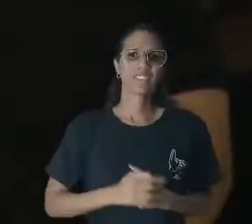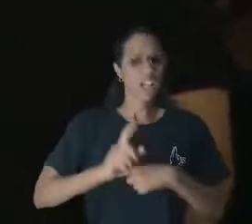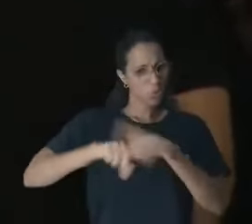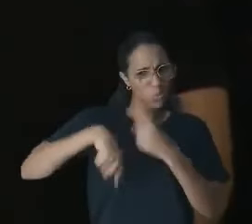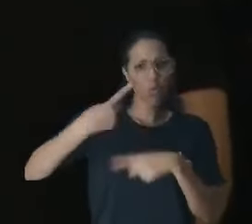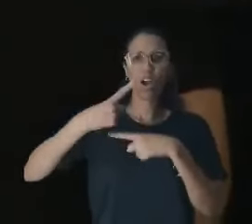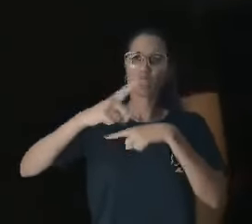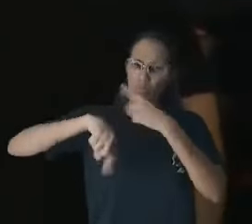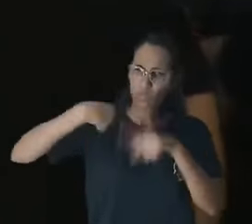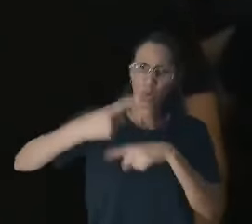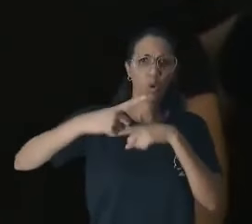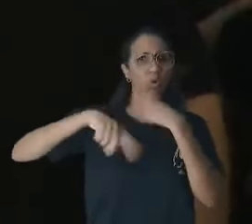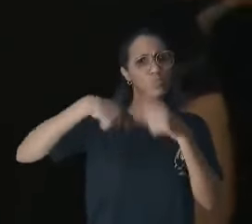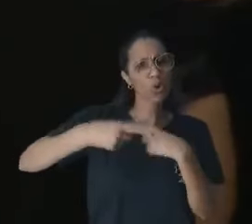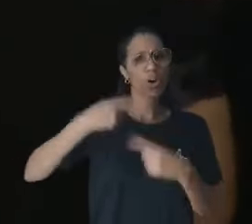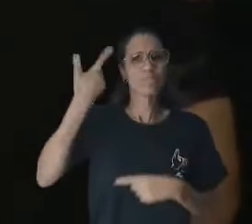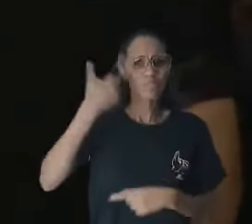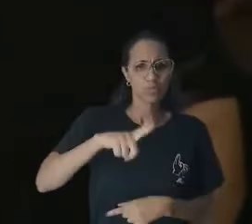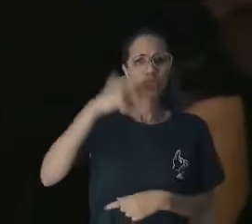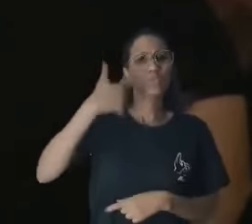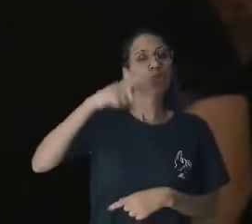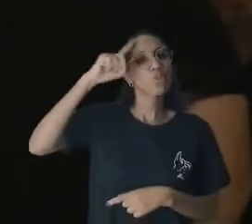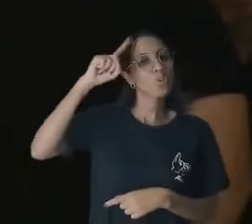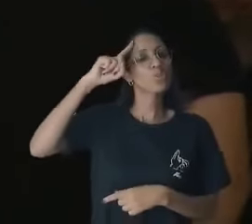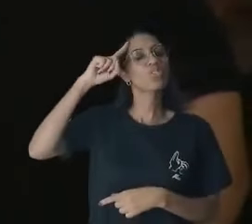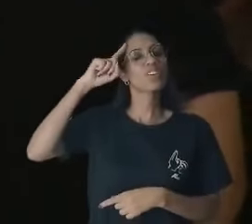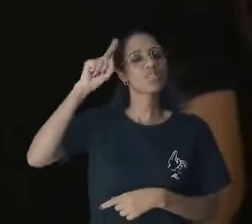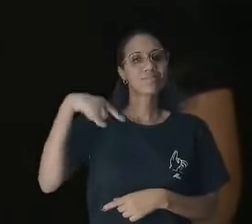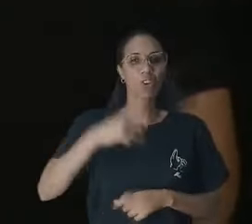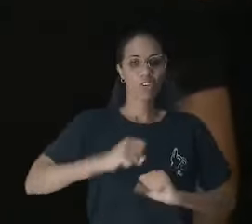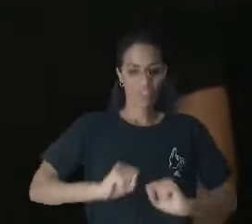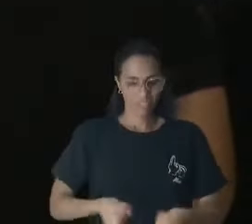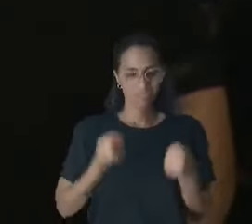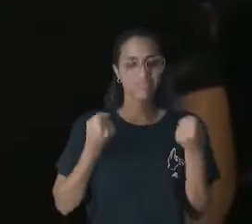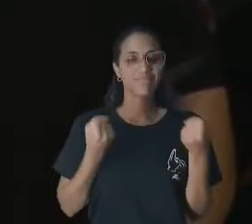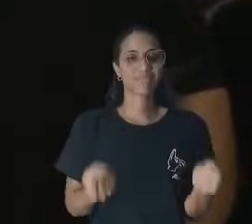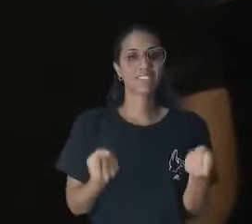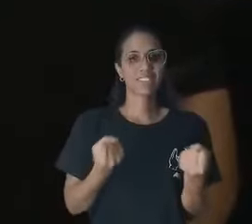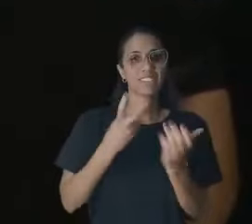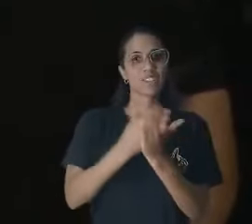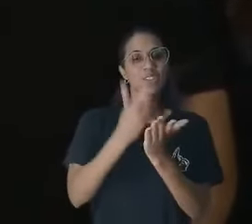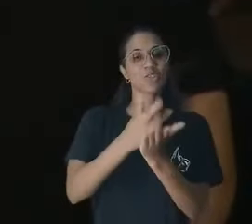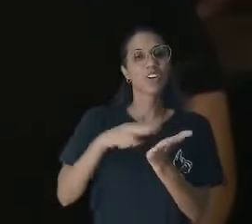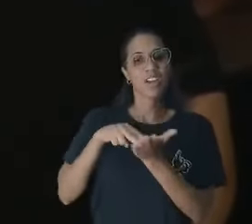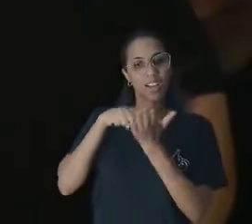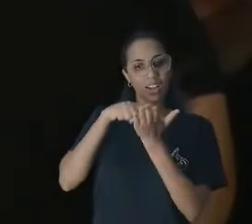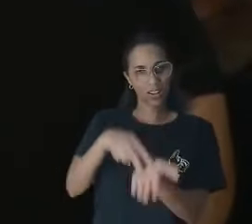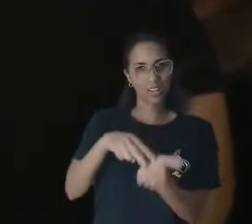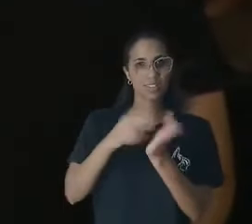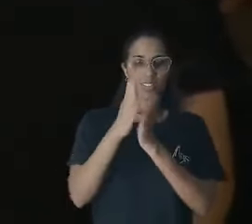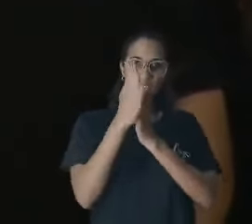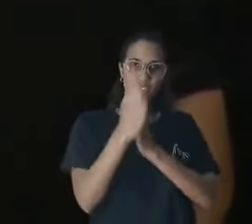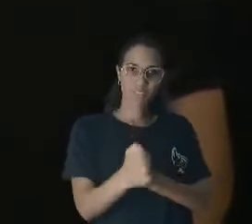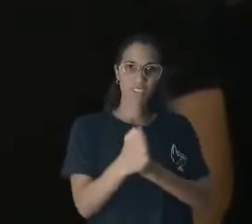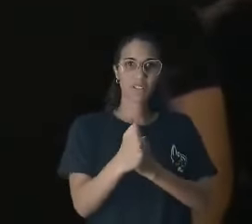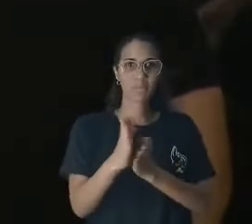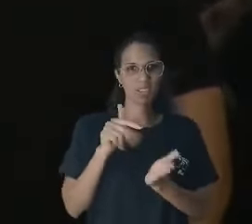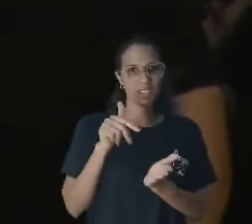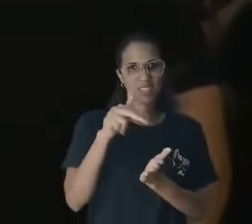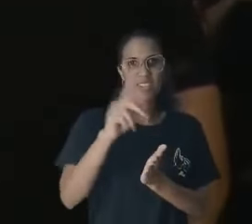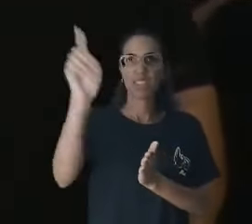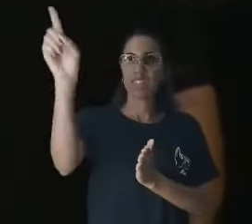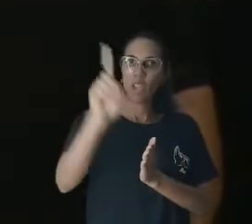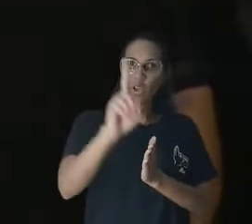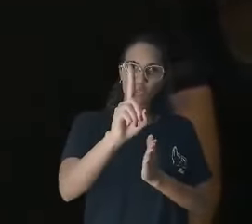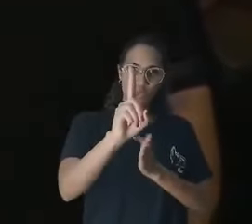forem necessárias para que nós continuemos caminhando na direção que Deus nos aponta